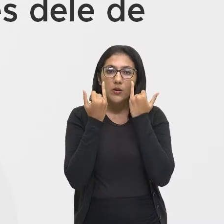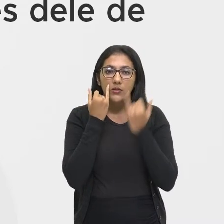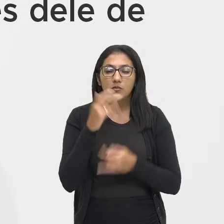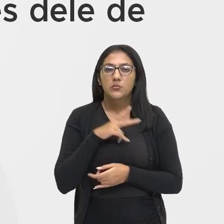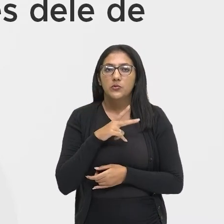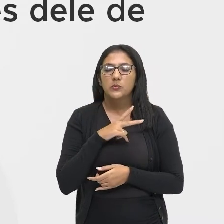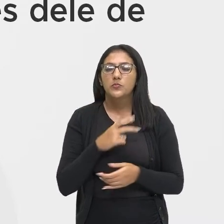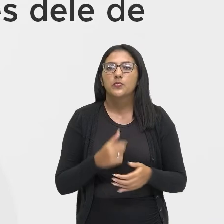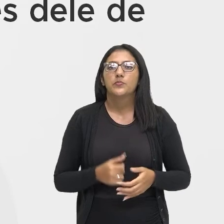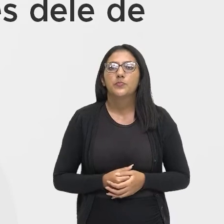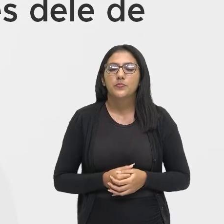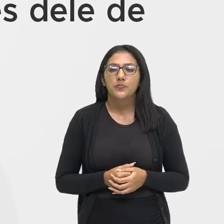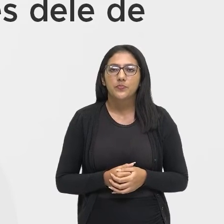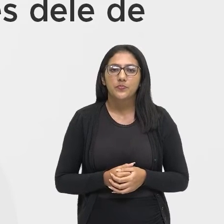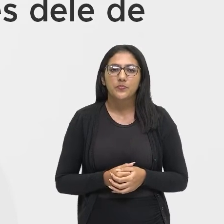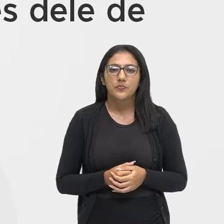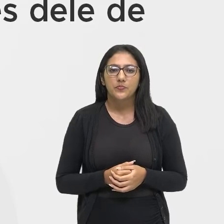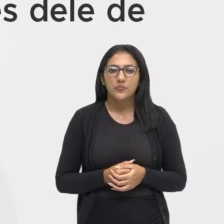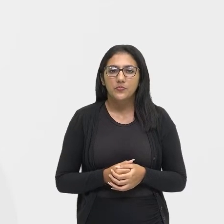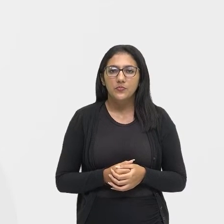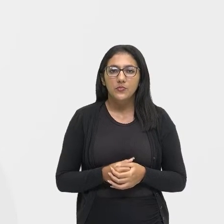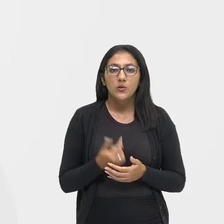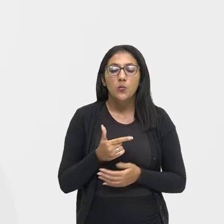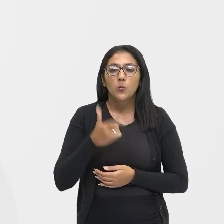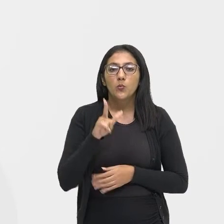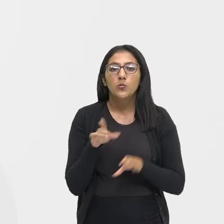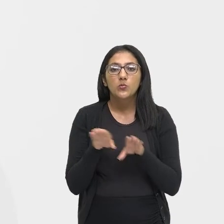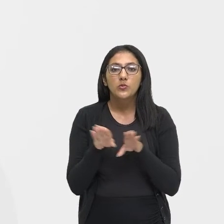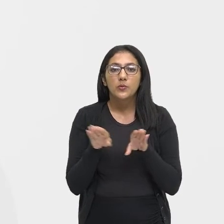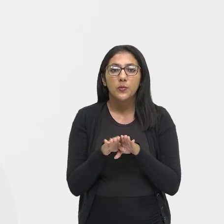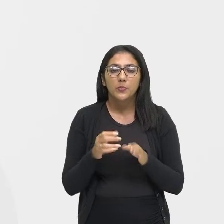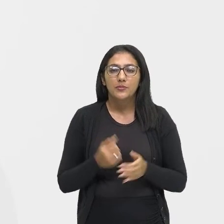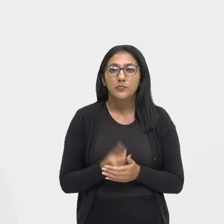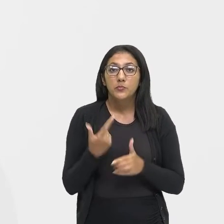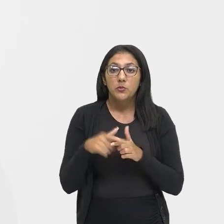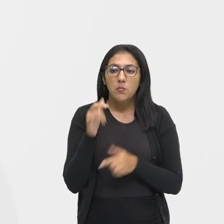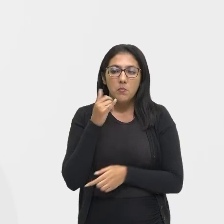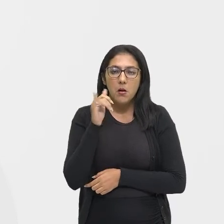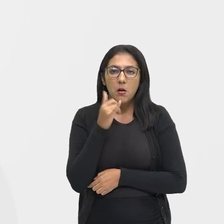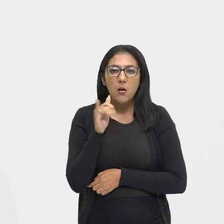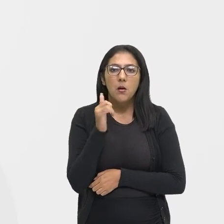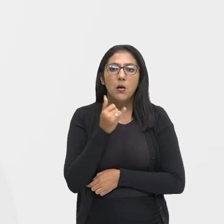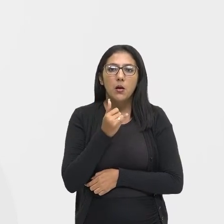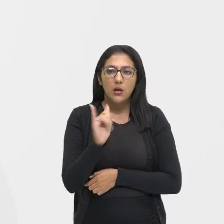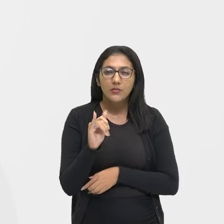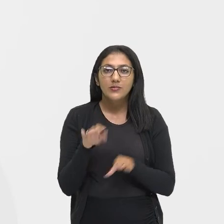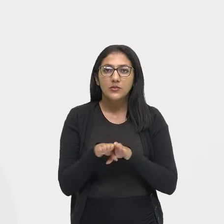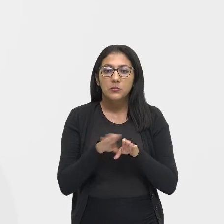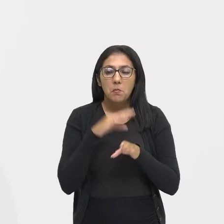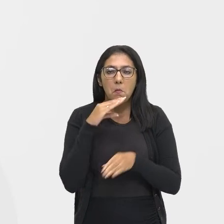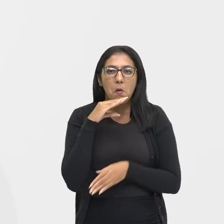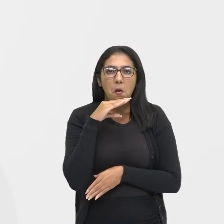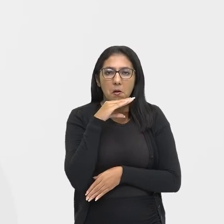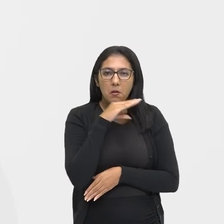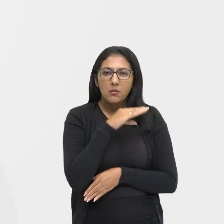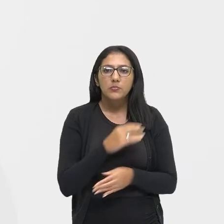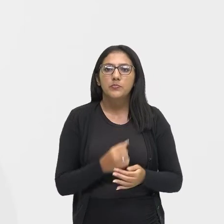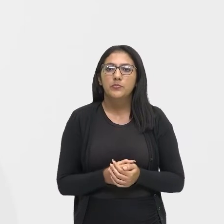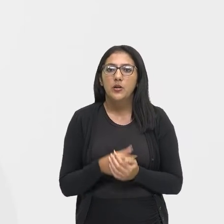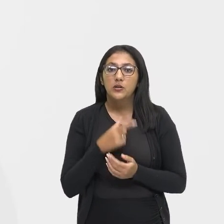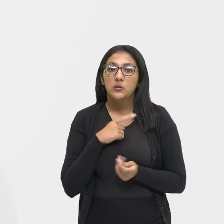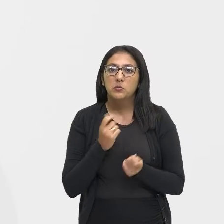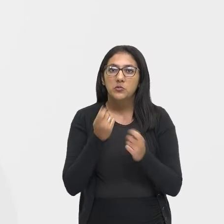preventiva é a execução de programas de limpeza. Outra é manter sua rede segura,